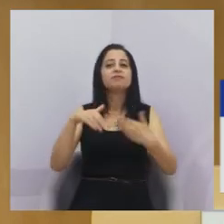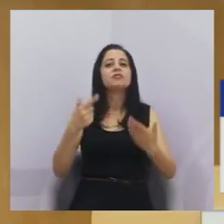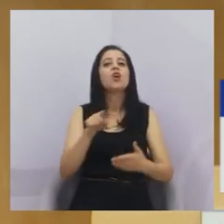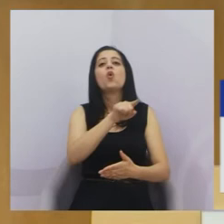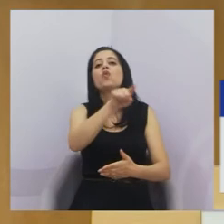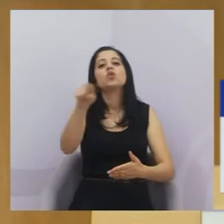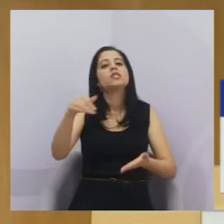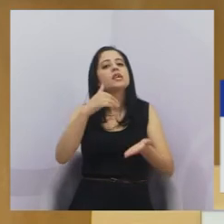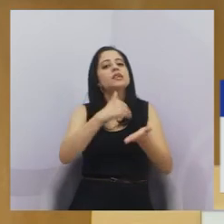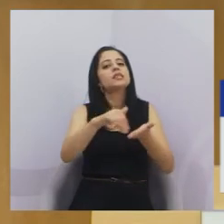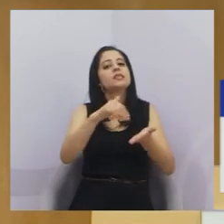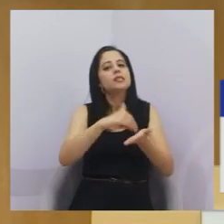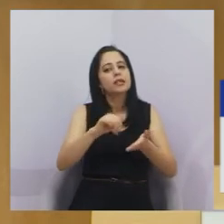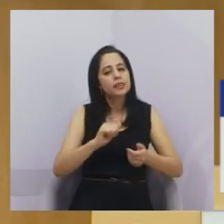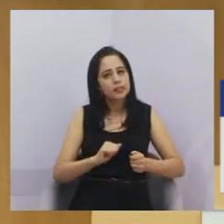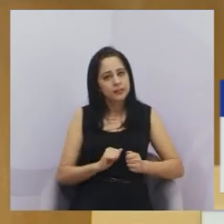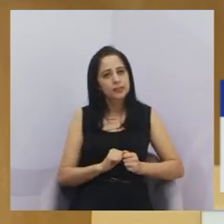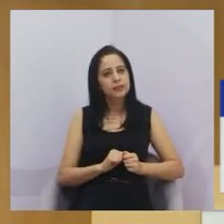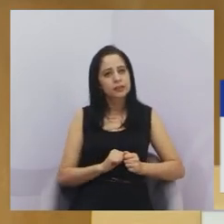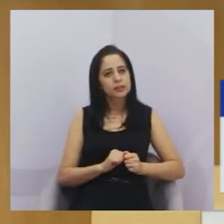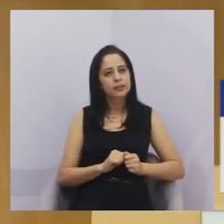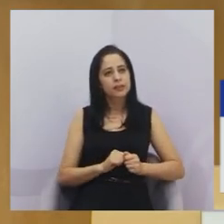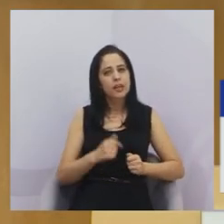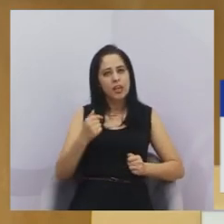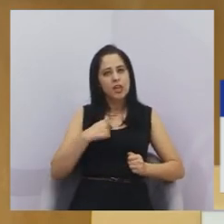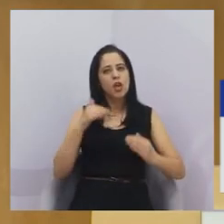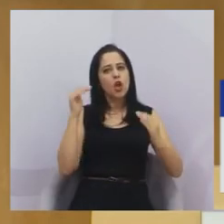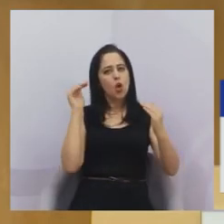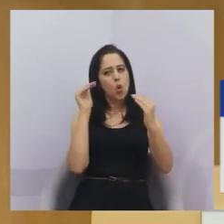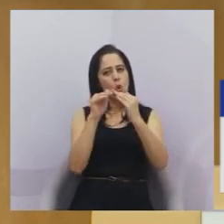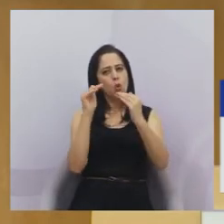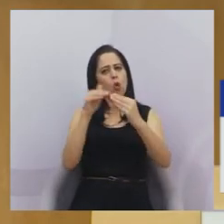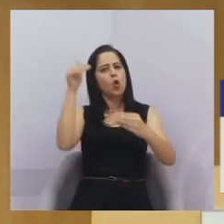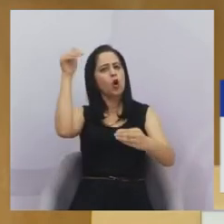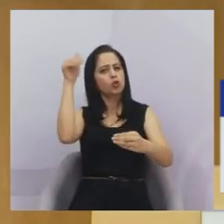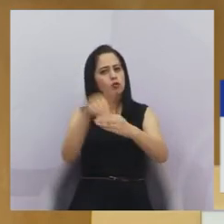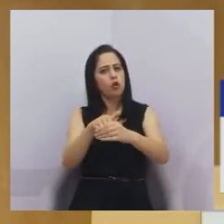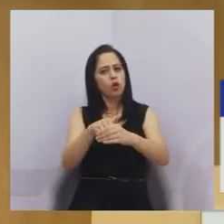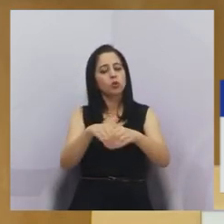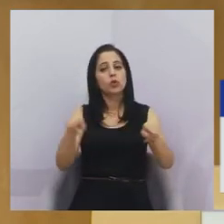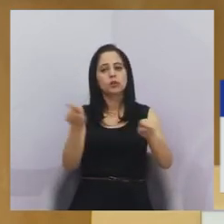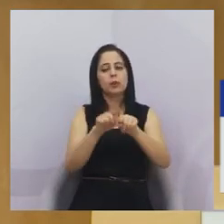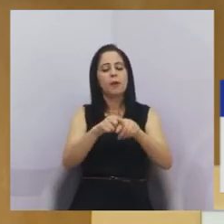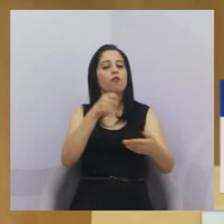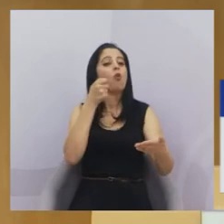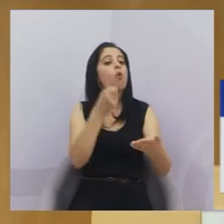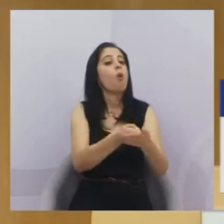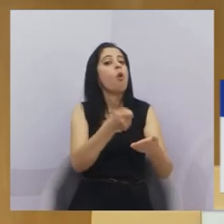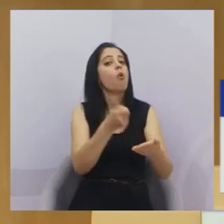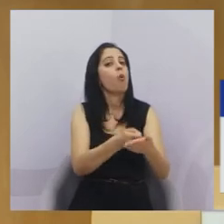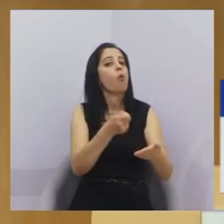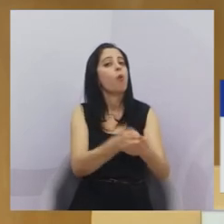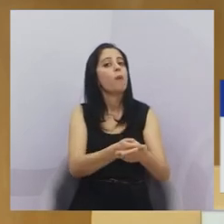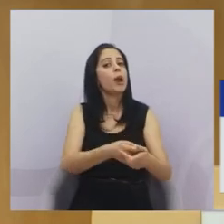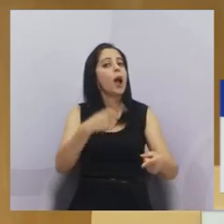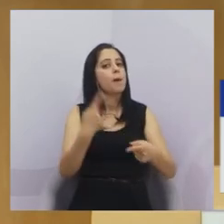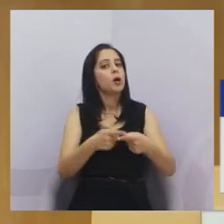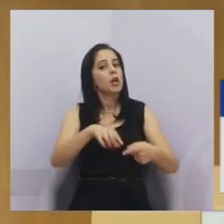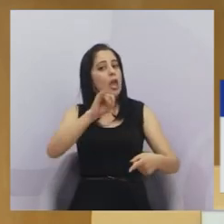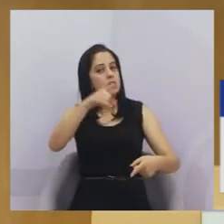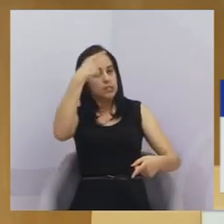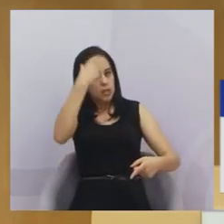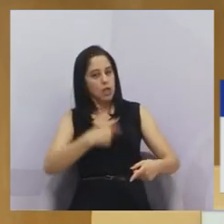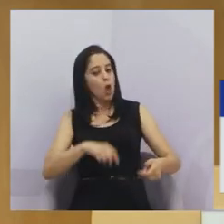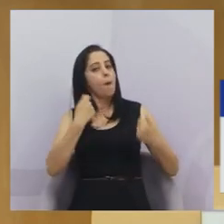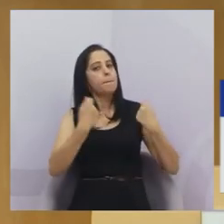da secretaria, que eu vou votar favorável e vou cobrar, porque o dia que eu precisar lá na Lagoa Azul